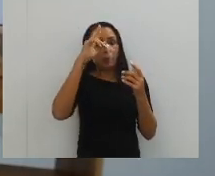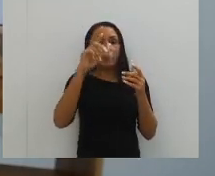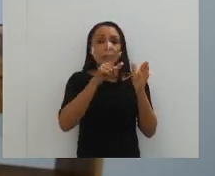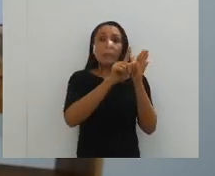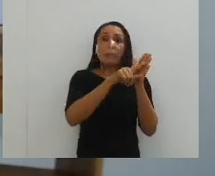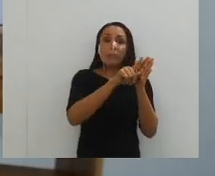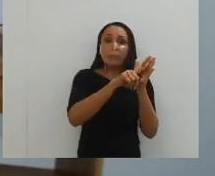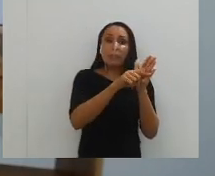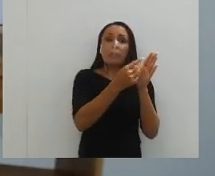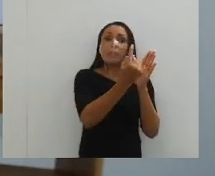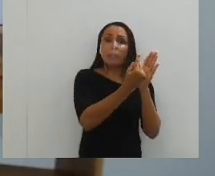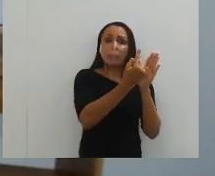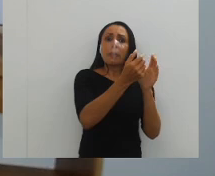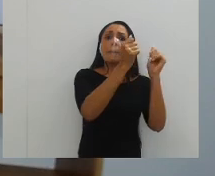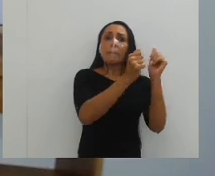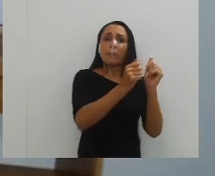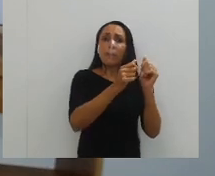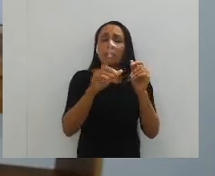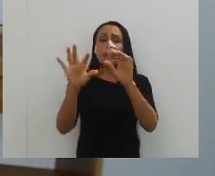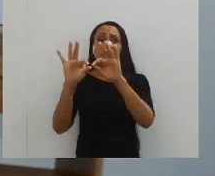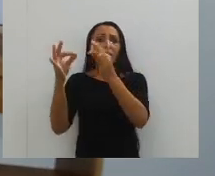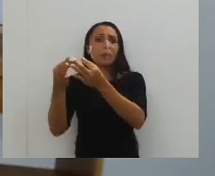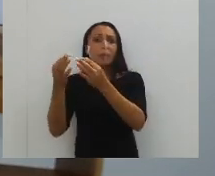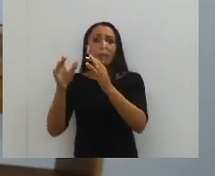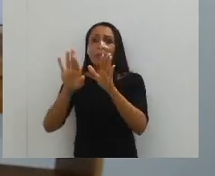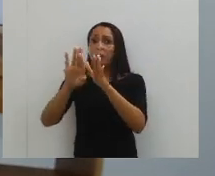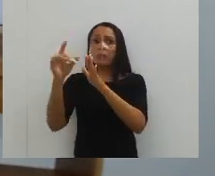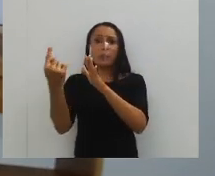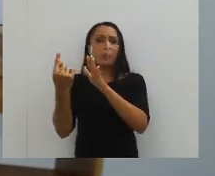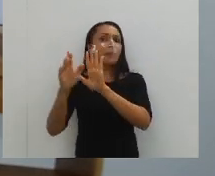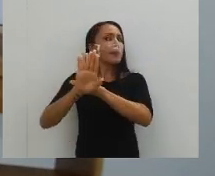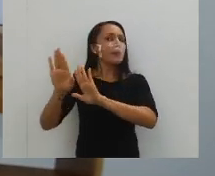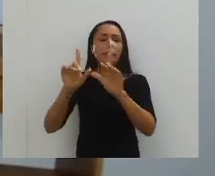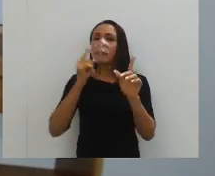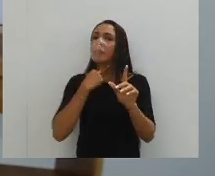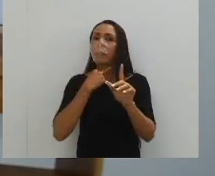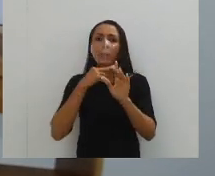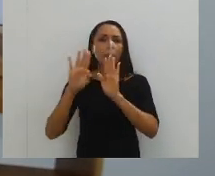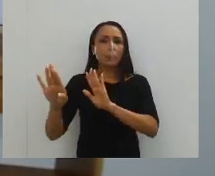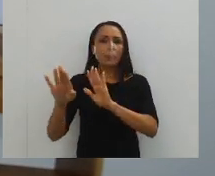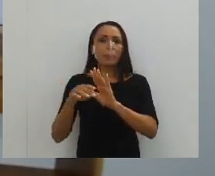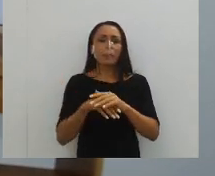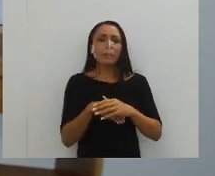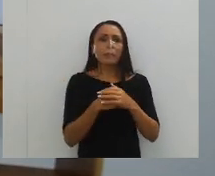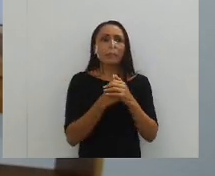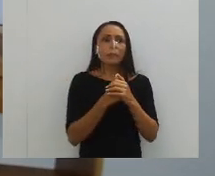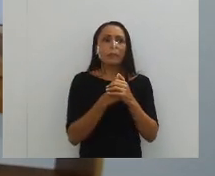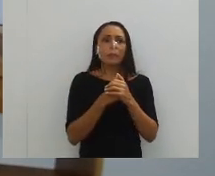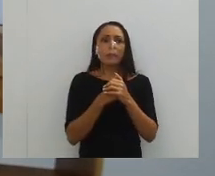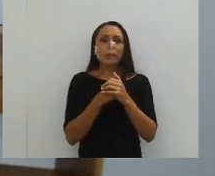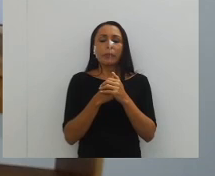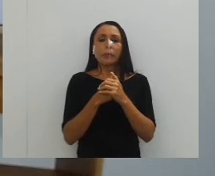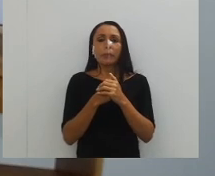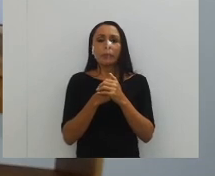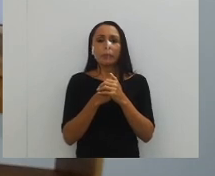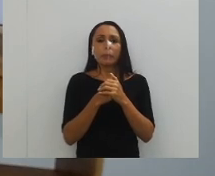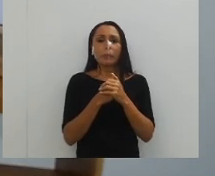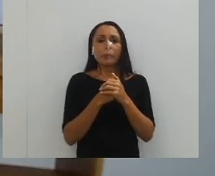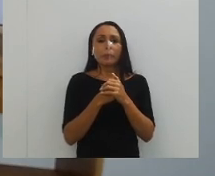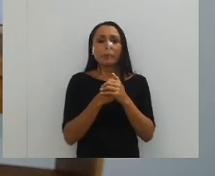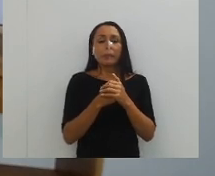você pode, a espécie não. Beleza? E outro detalhe, não pode abreviar. O gênero